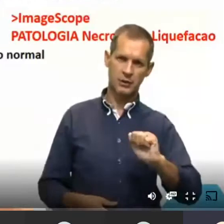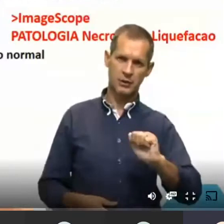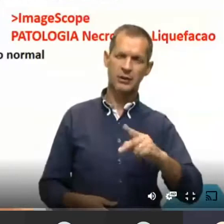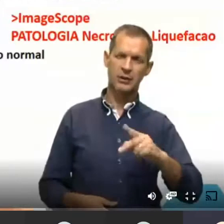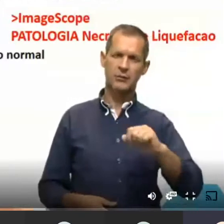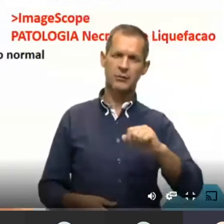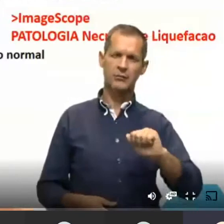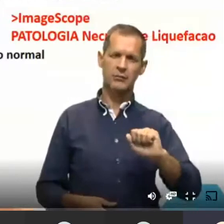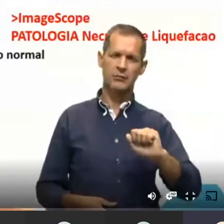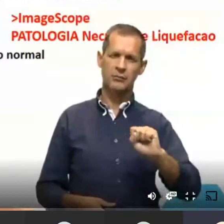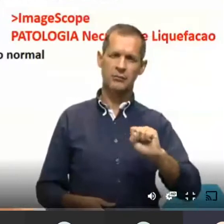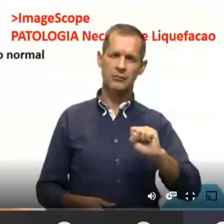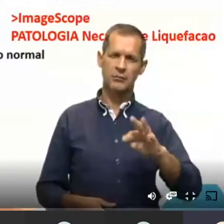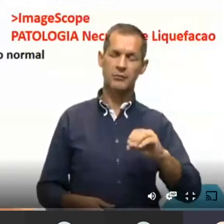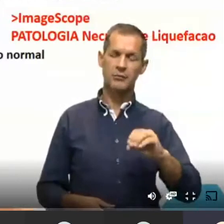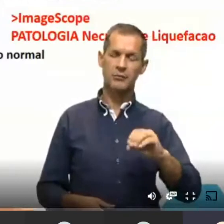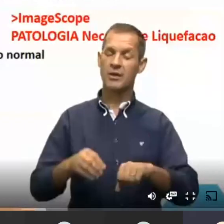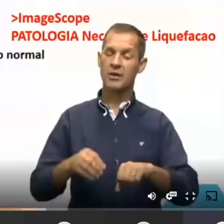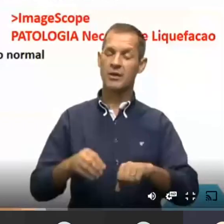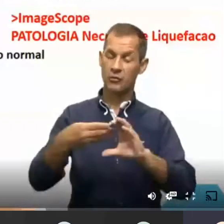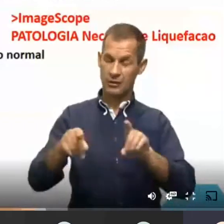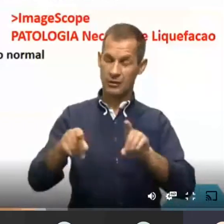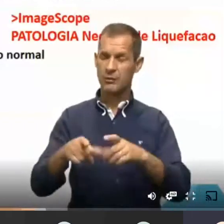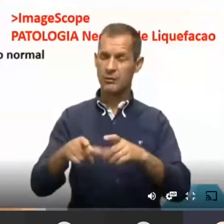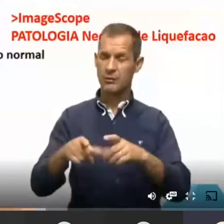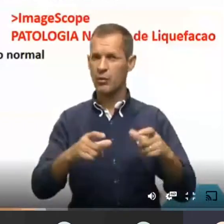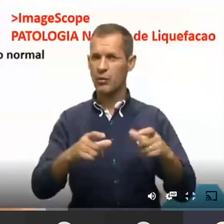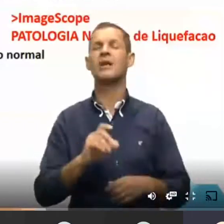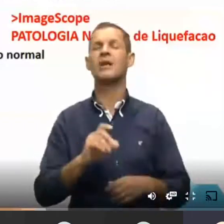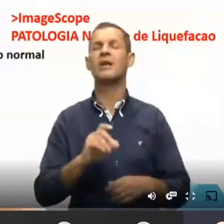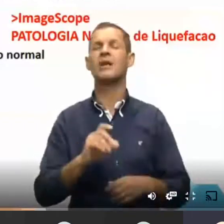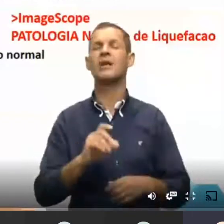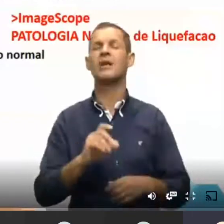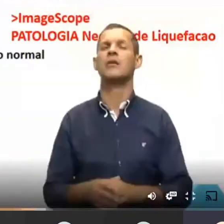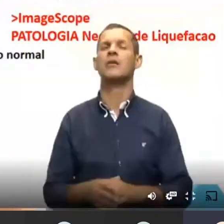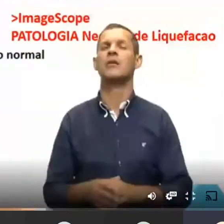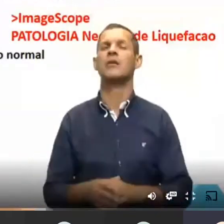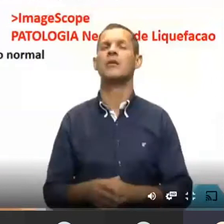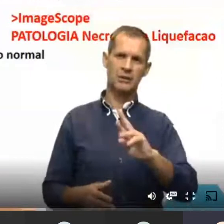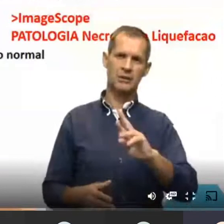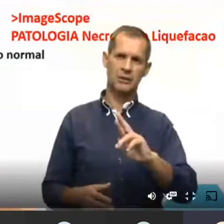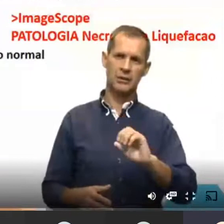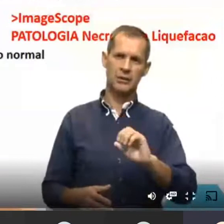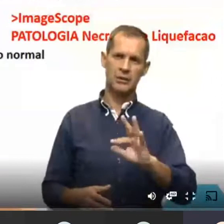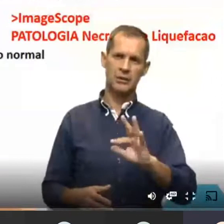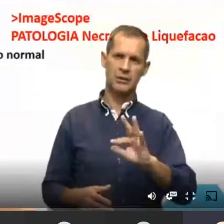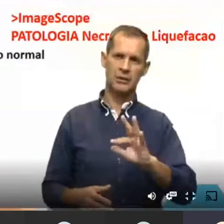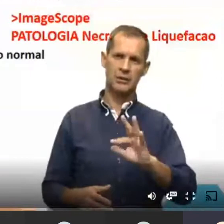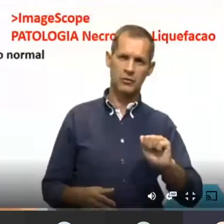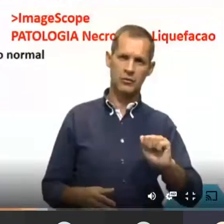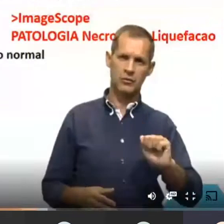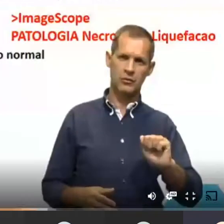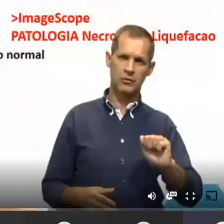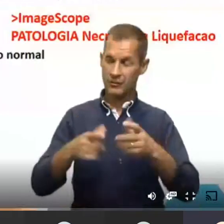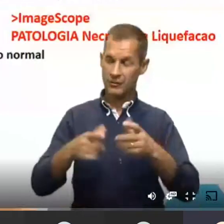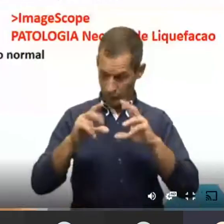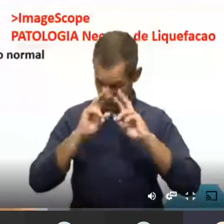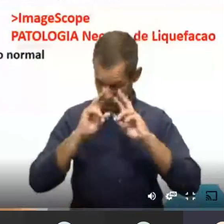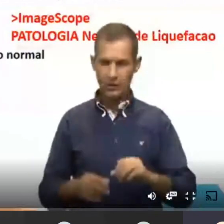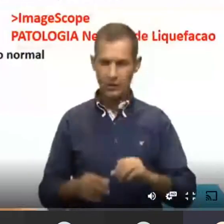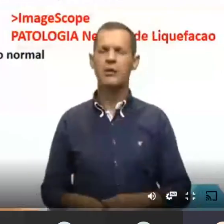do meio intracelular. Temos uma outra região, que é a região atrófica, né? Que é essa